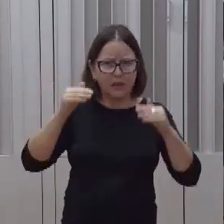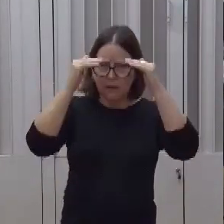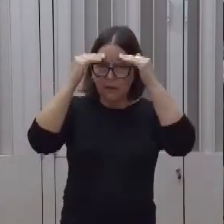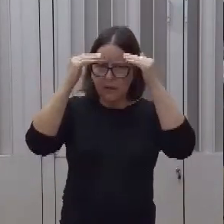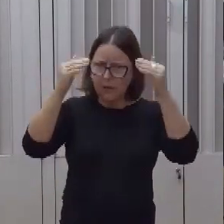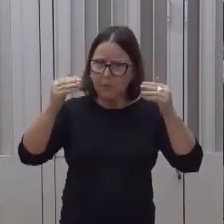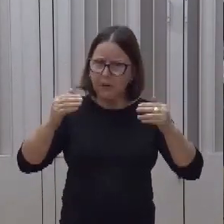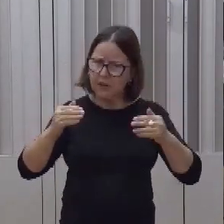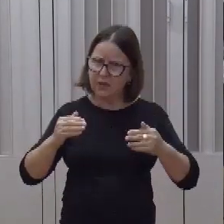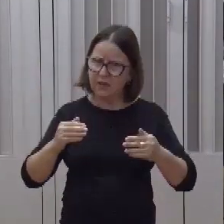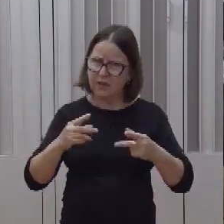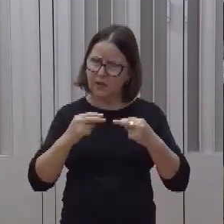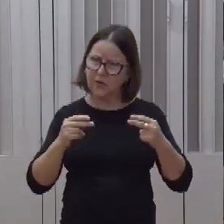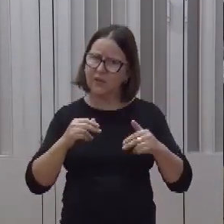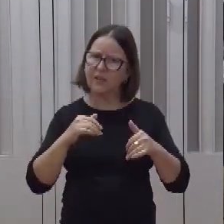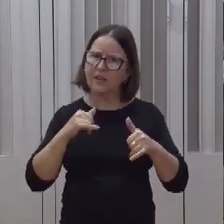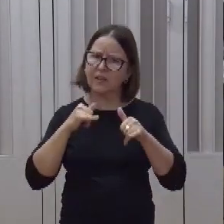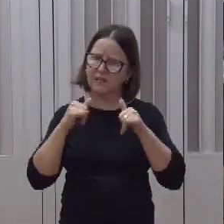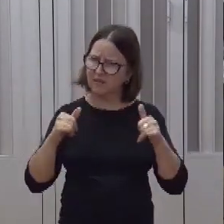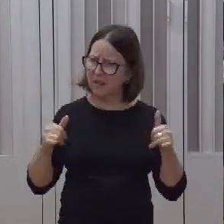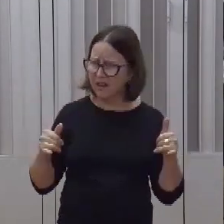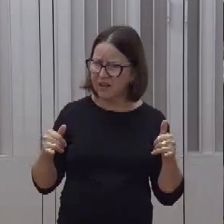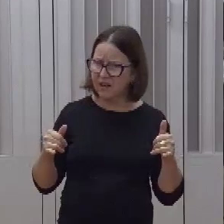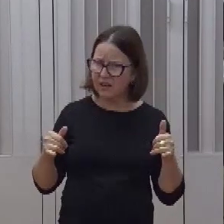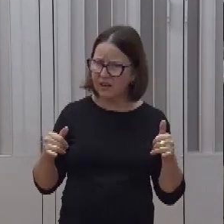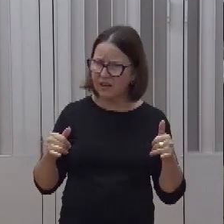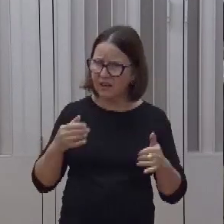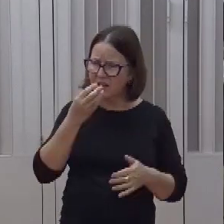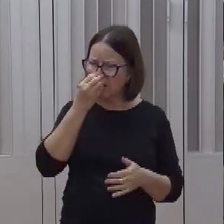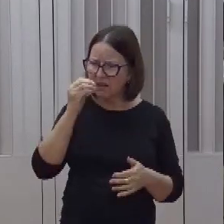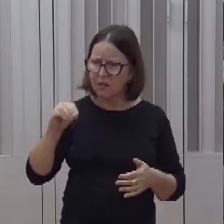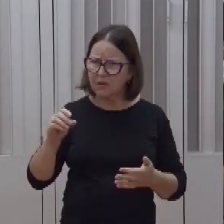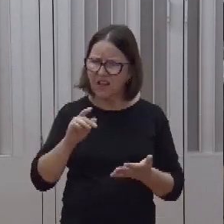diz e rejeitar a verdade que ele ensina?